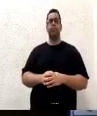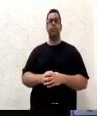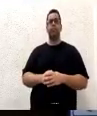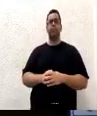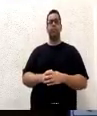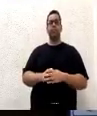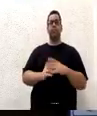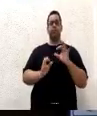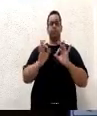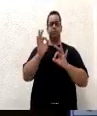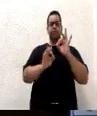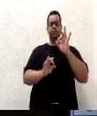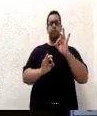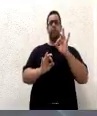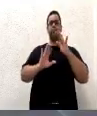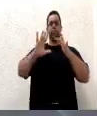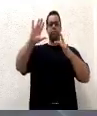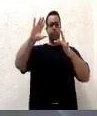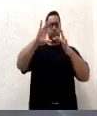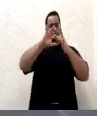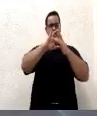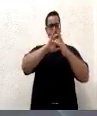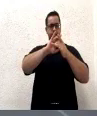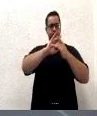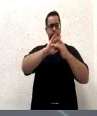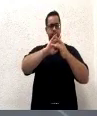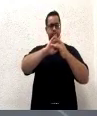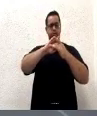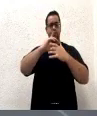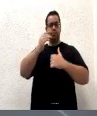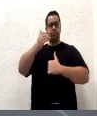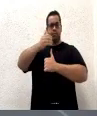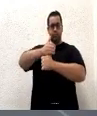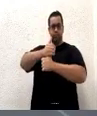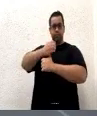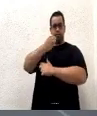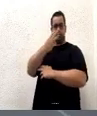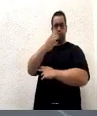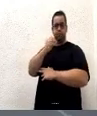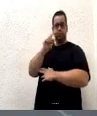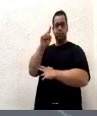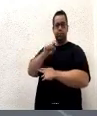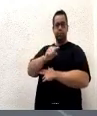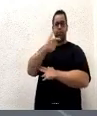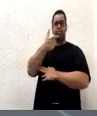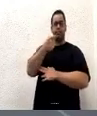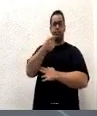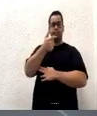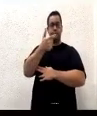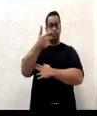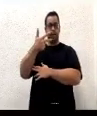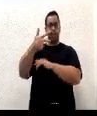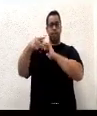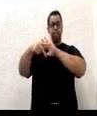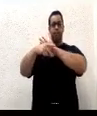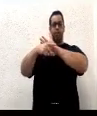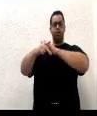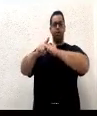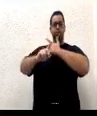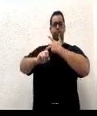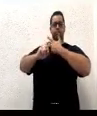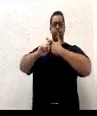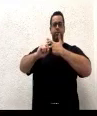Substitutivo ao projeto de lei complementar 30 de 2023, de autoria do Executivo